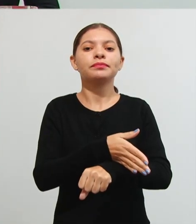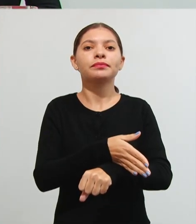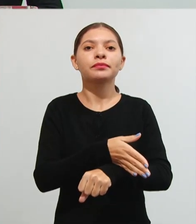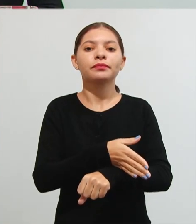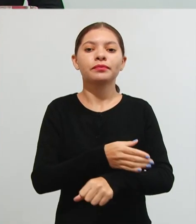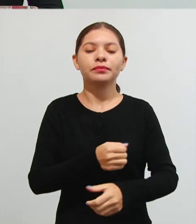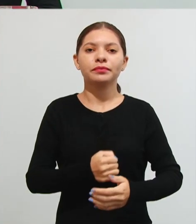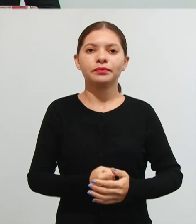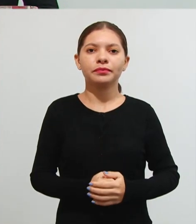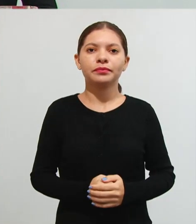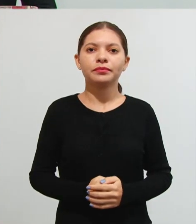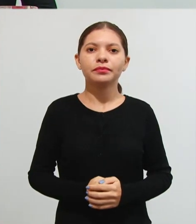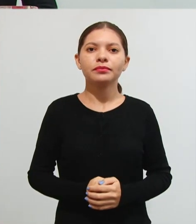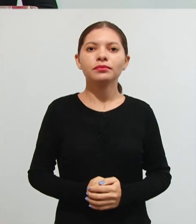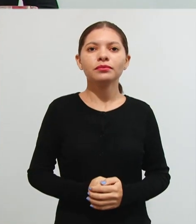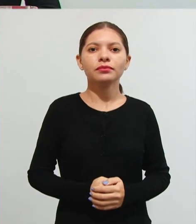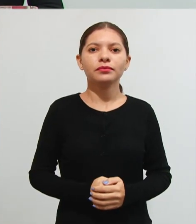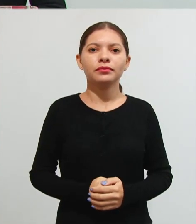aqui